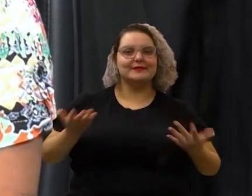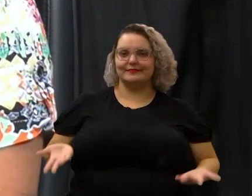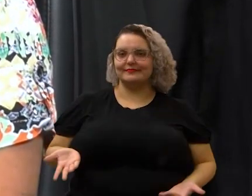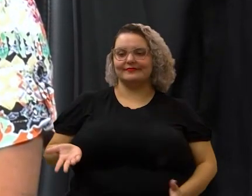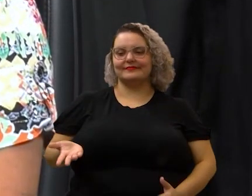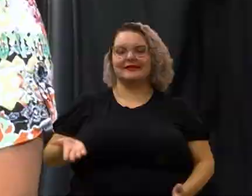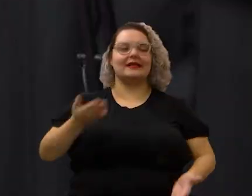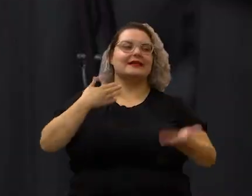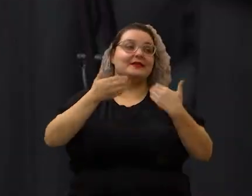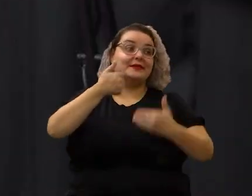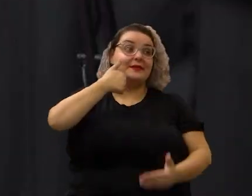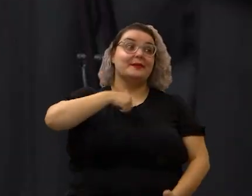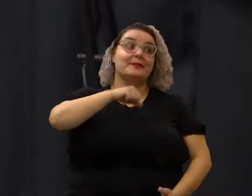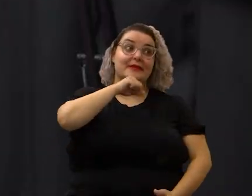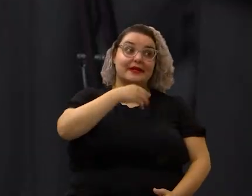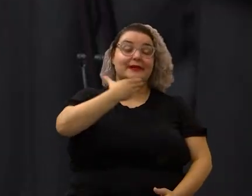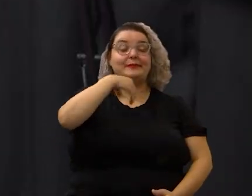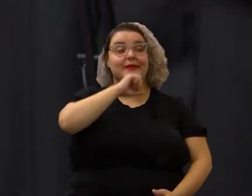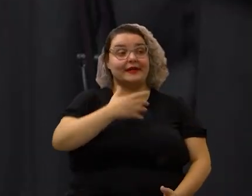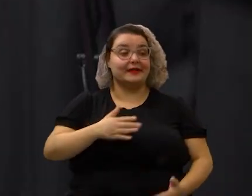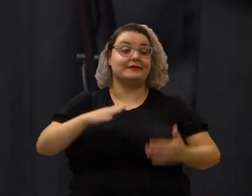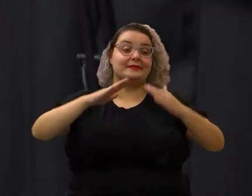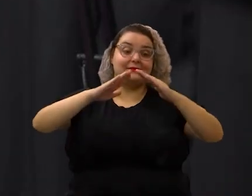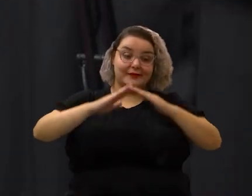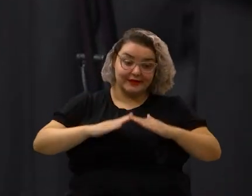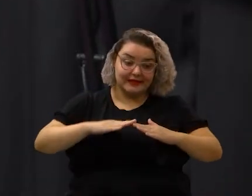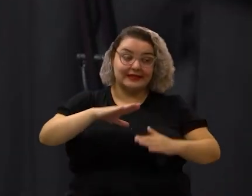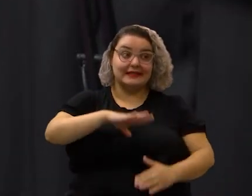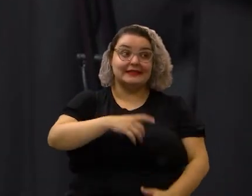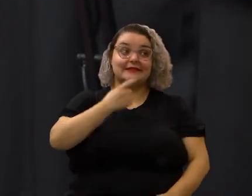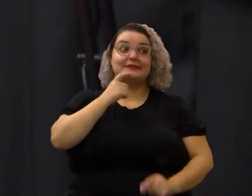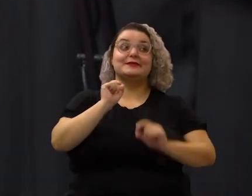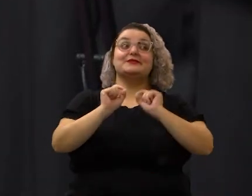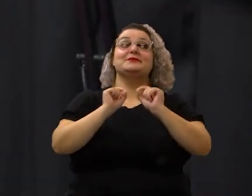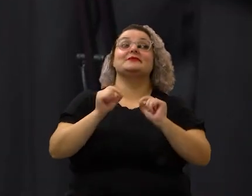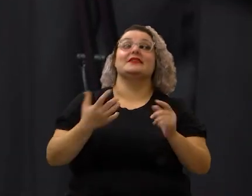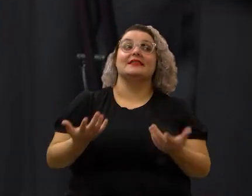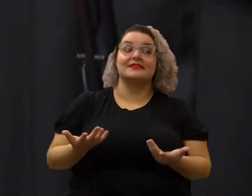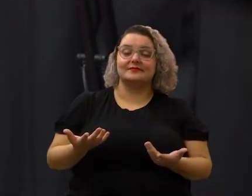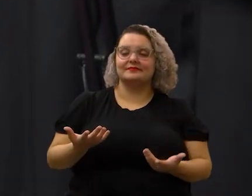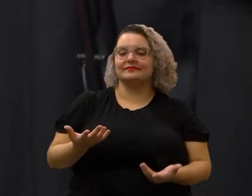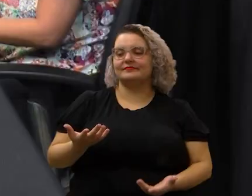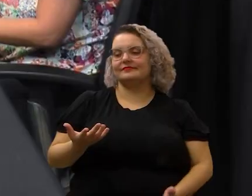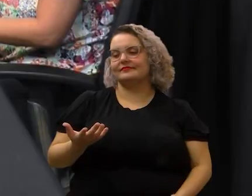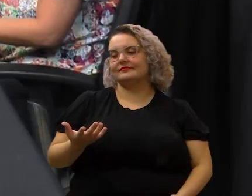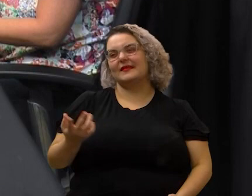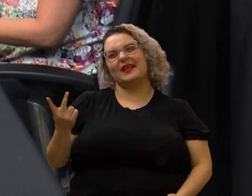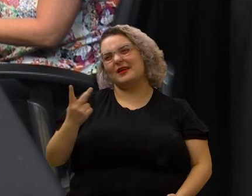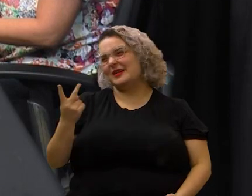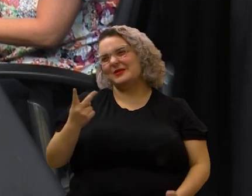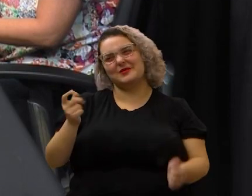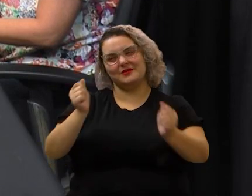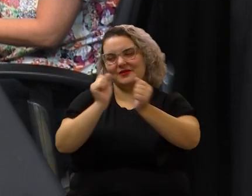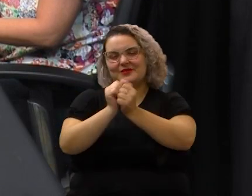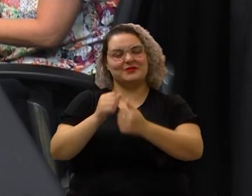essa conversa de mãe, agora o pai, eu vou ficar em Campinas, foi com quem? Era mais com os dois. Eles sempre eram